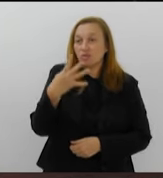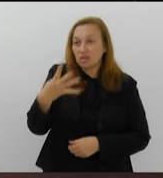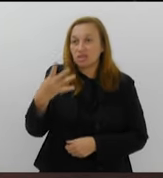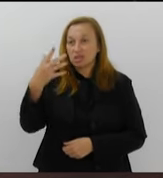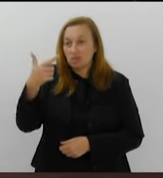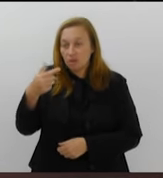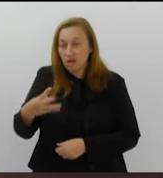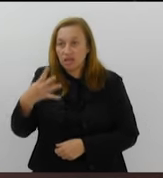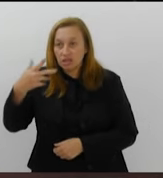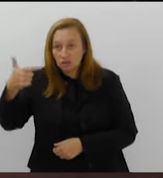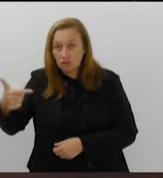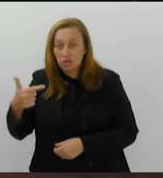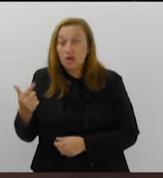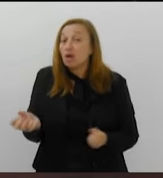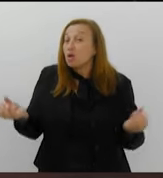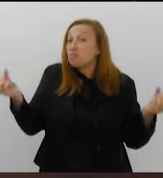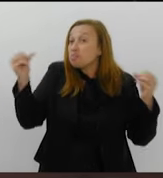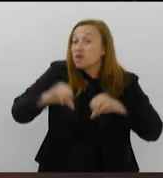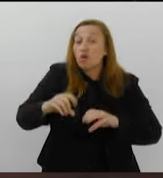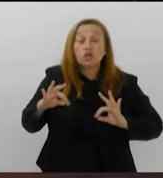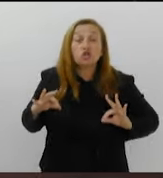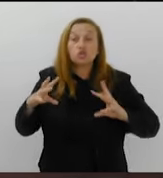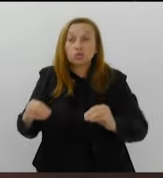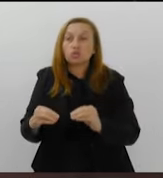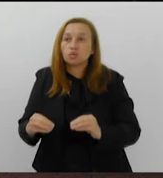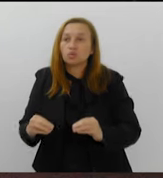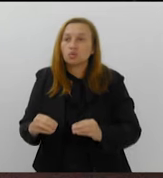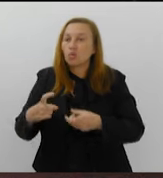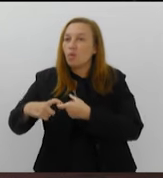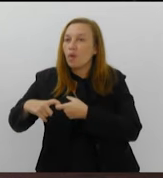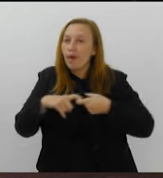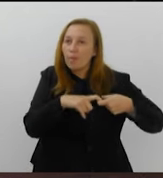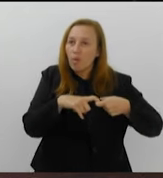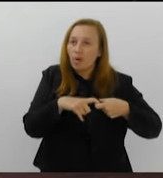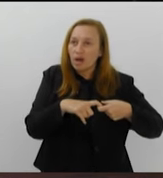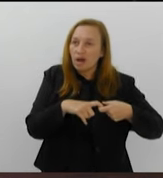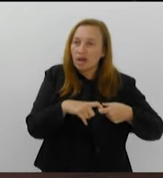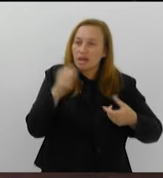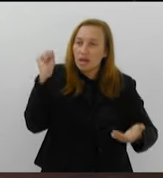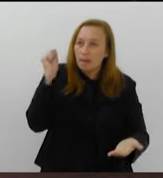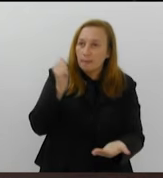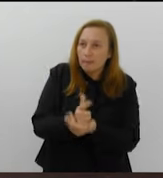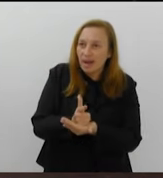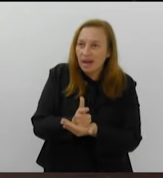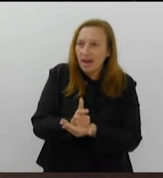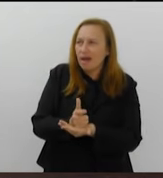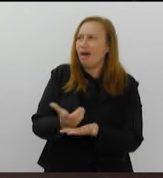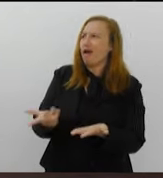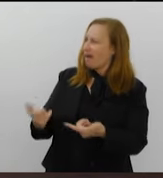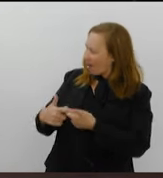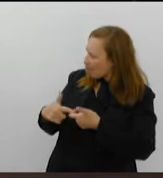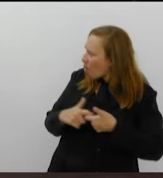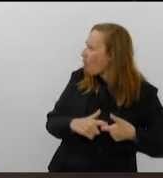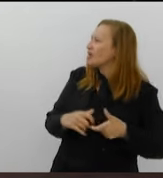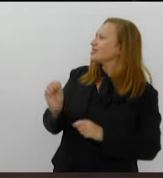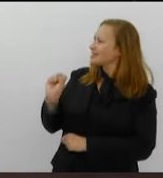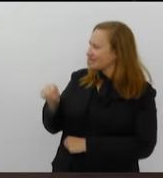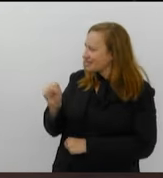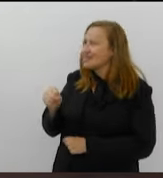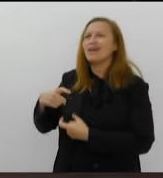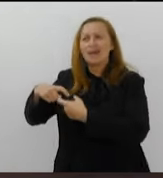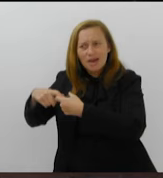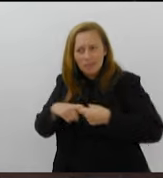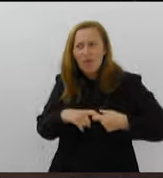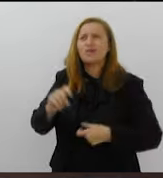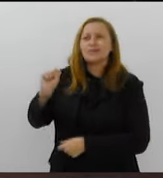4.442. E o pior de tudo, será rebocado e pagará reboque, lógico, reboque